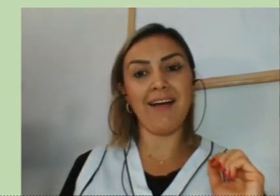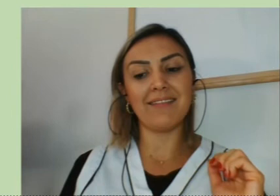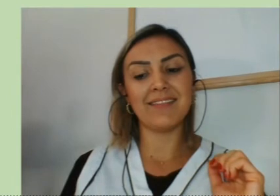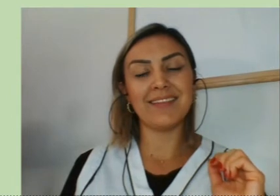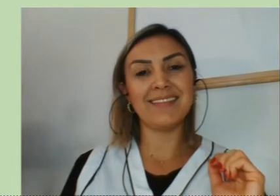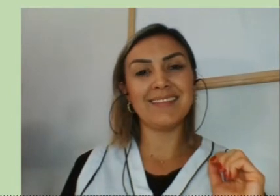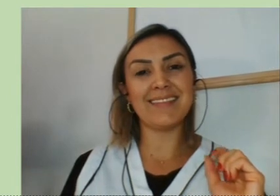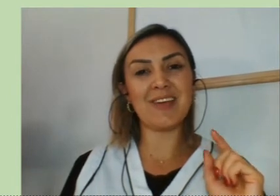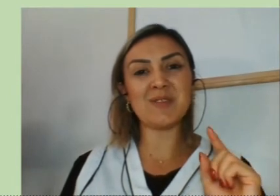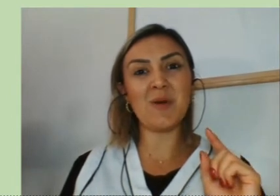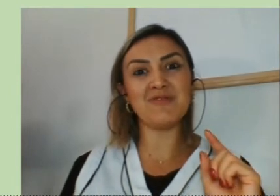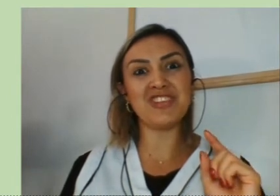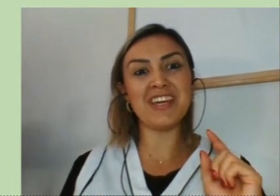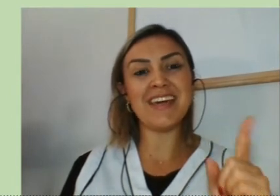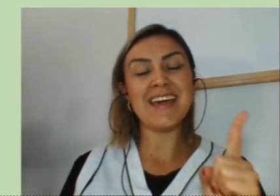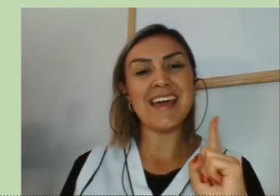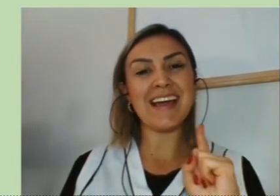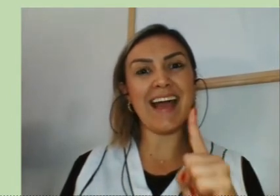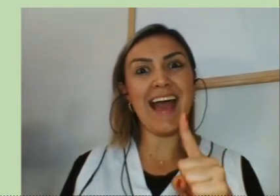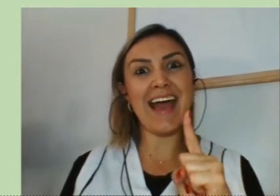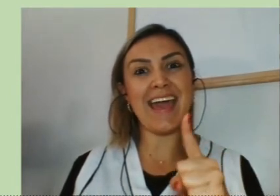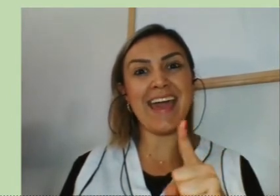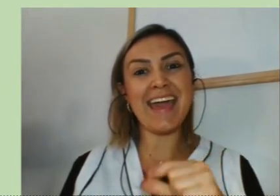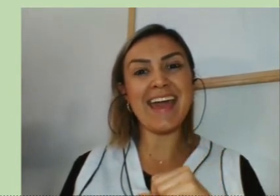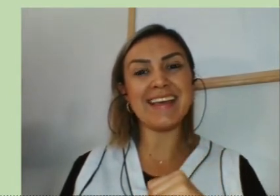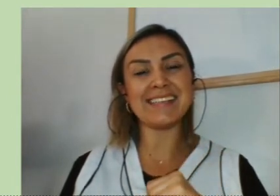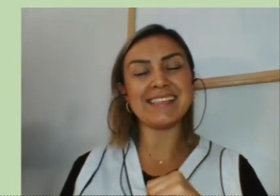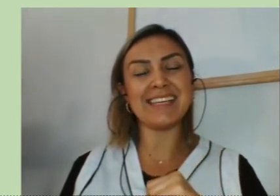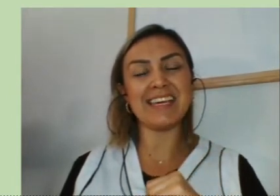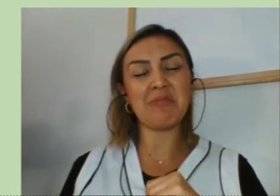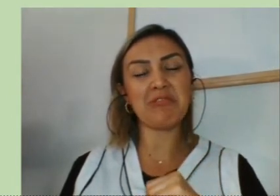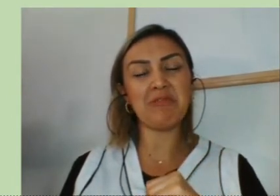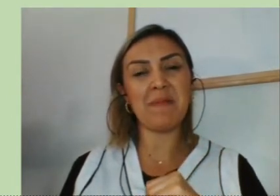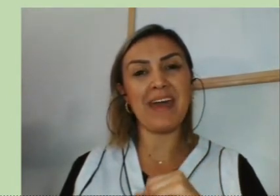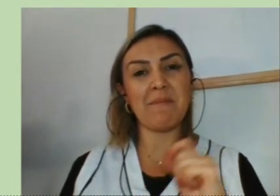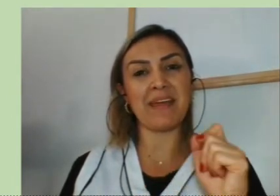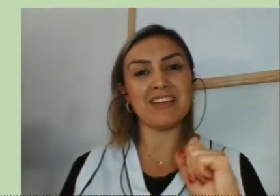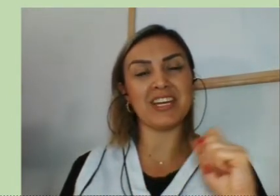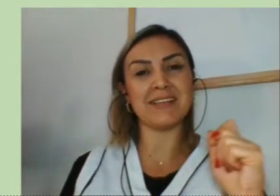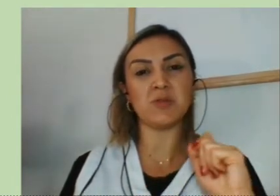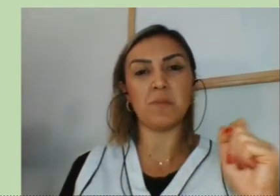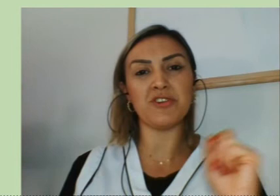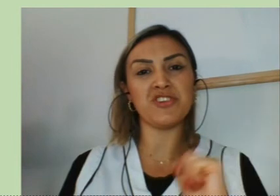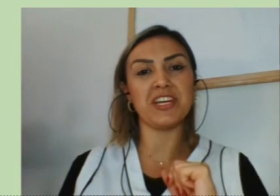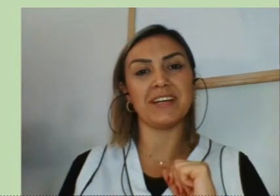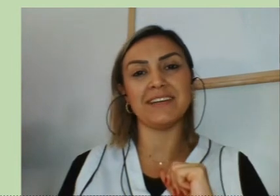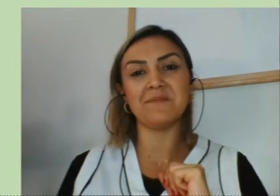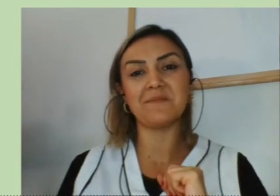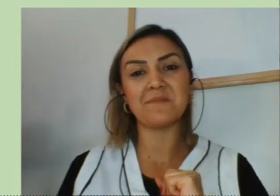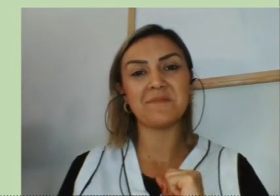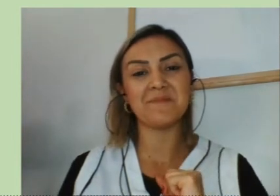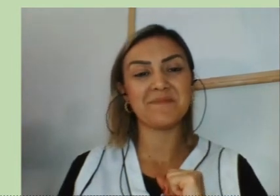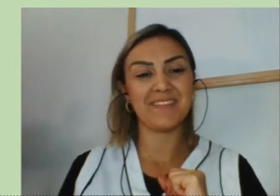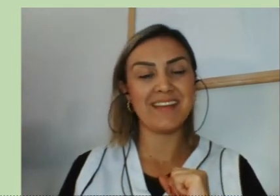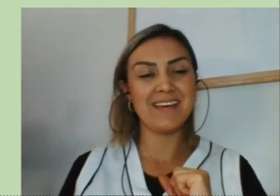Tóxica. Tem o som de KS. Muito bem, preenche aí na sua apostila.